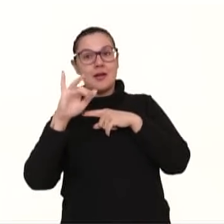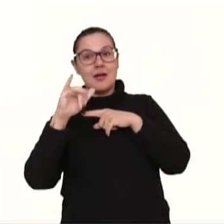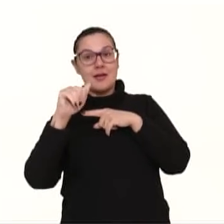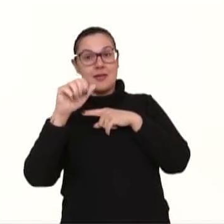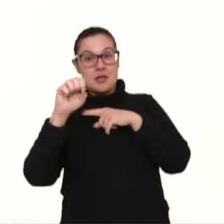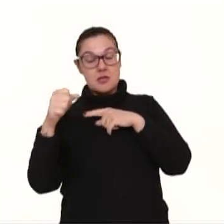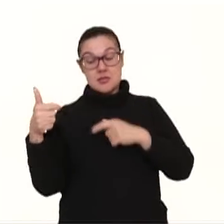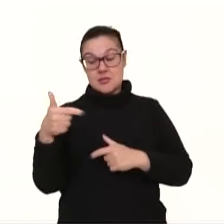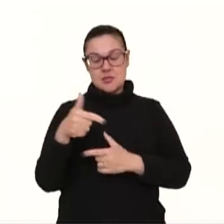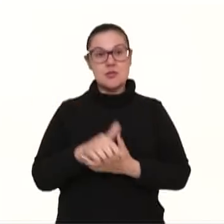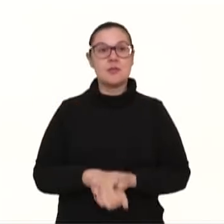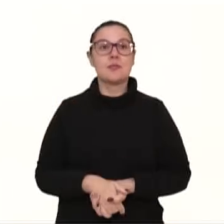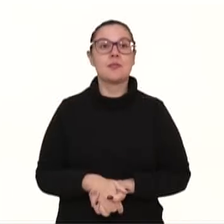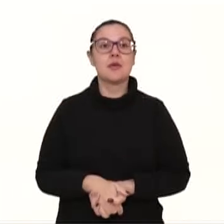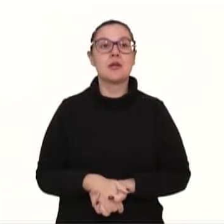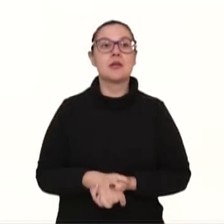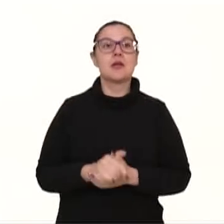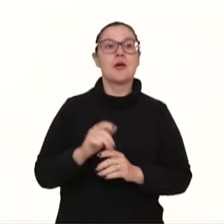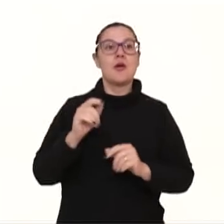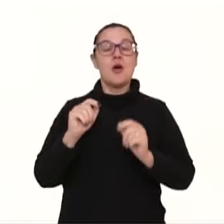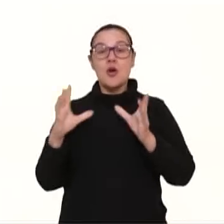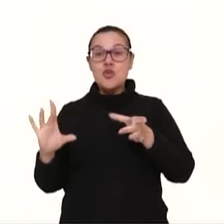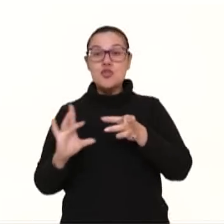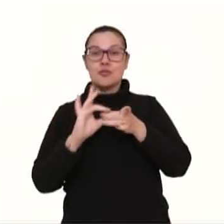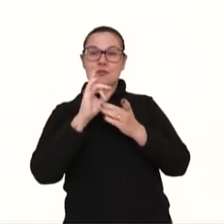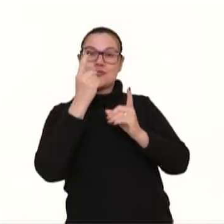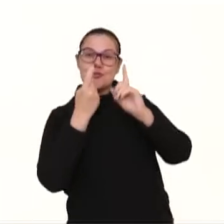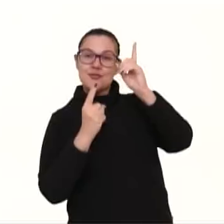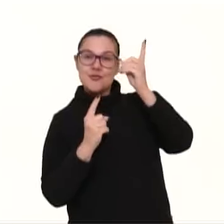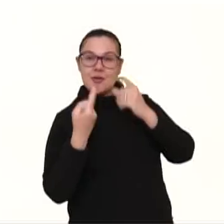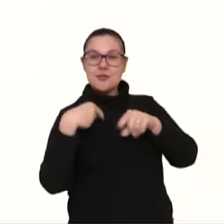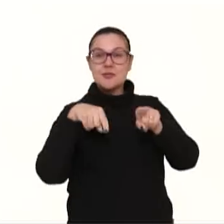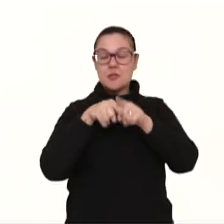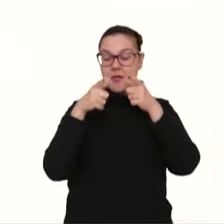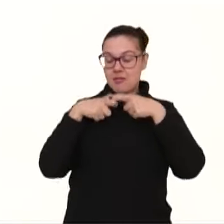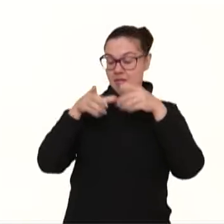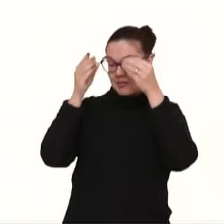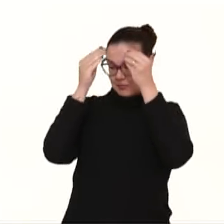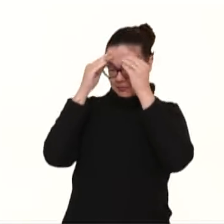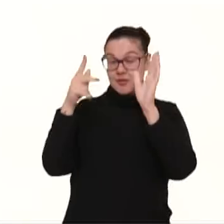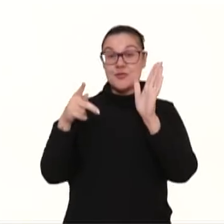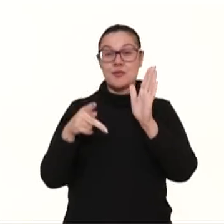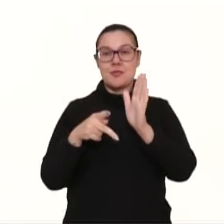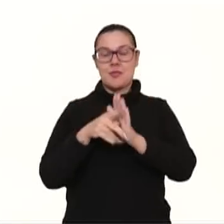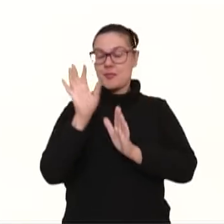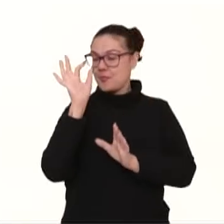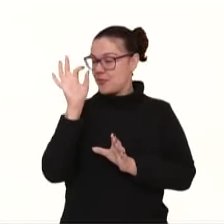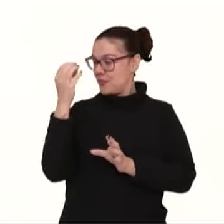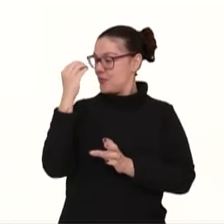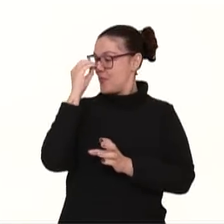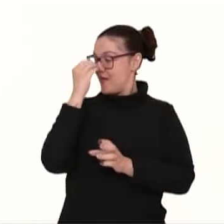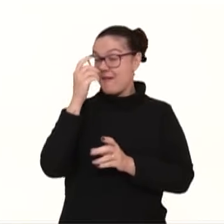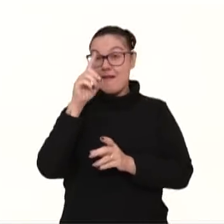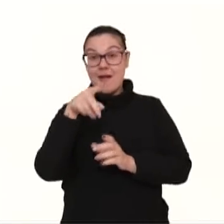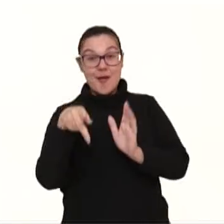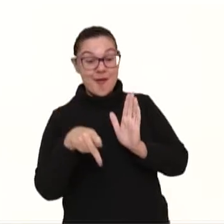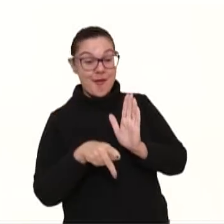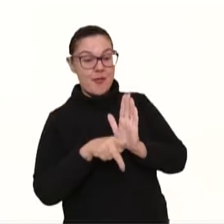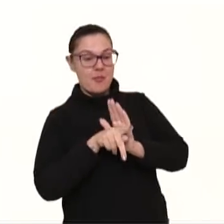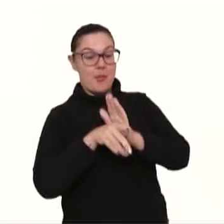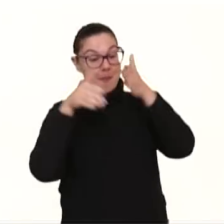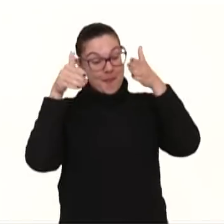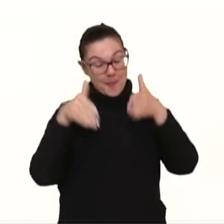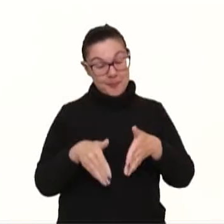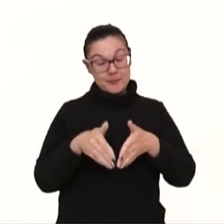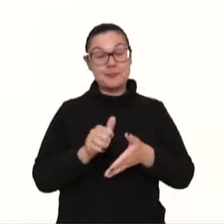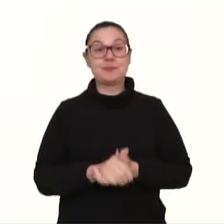espetáculo alia gestos e atitudes tradicionais da linguagem do palhaço. A ideia de arte